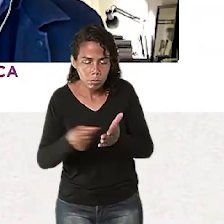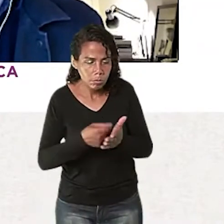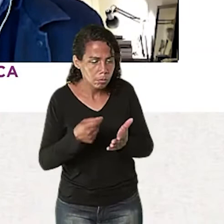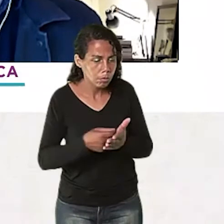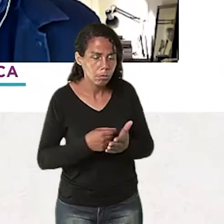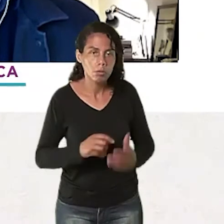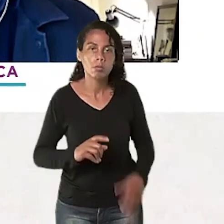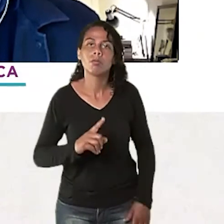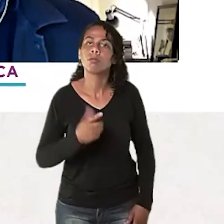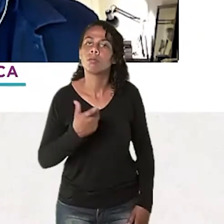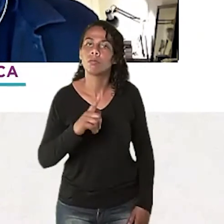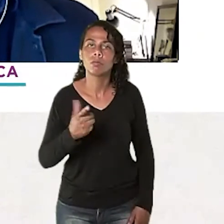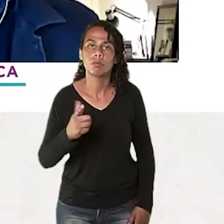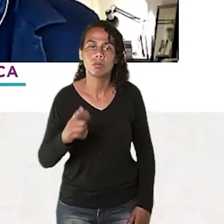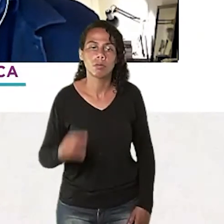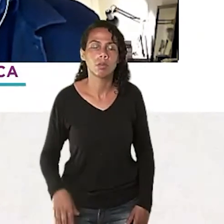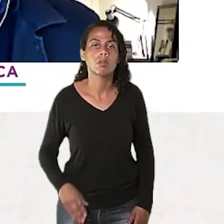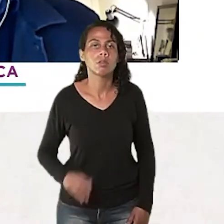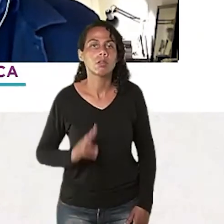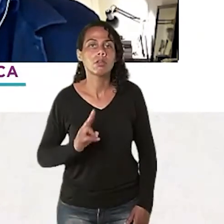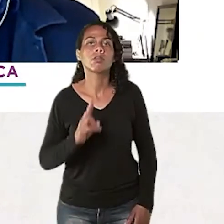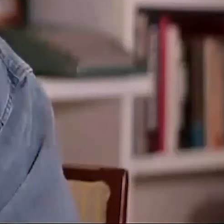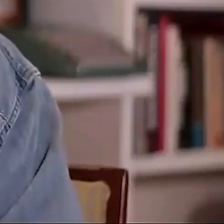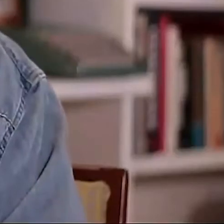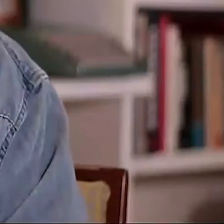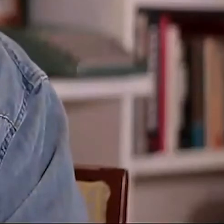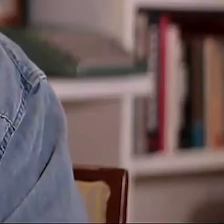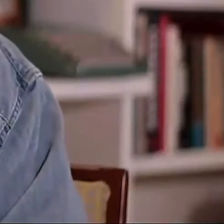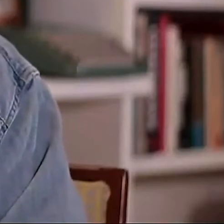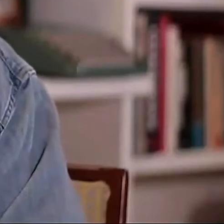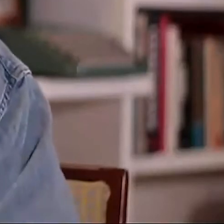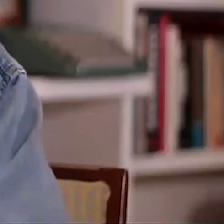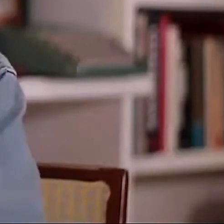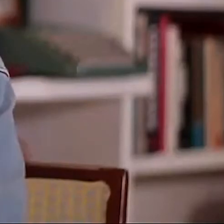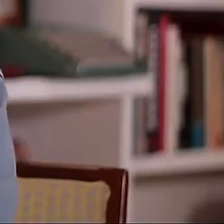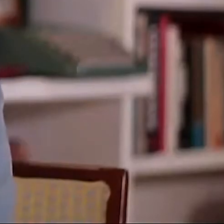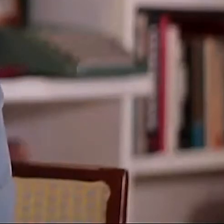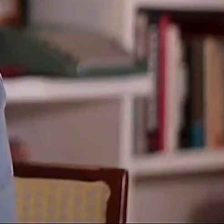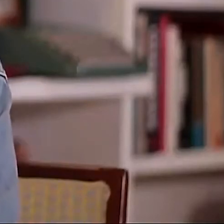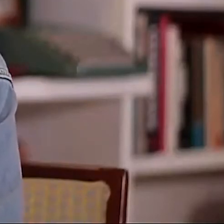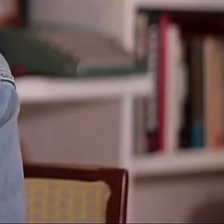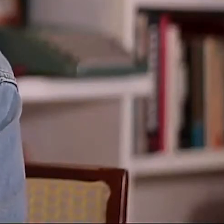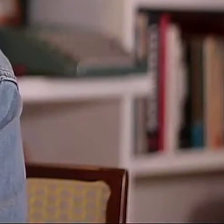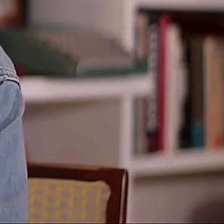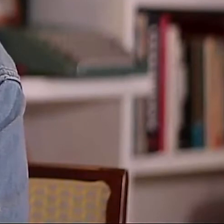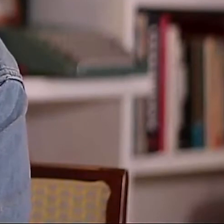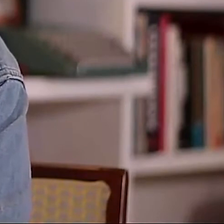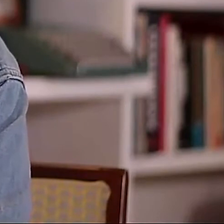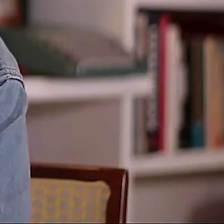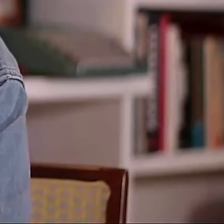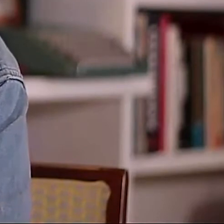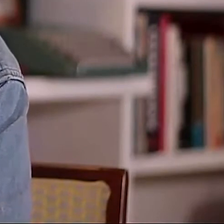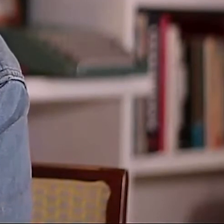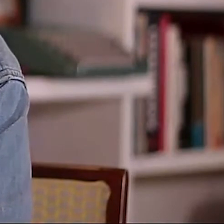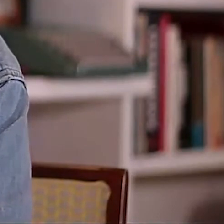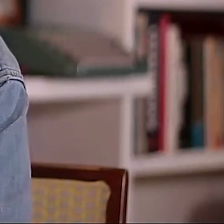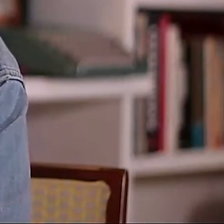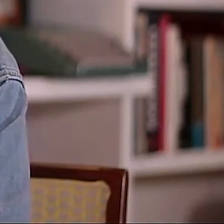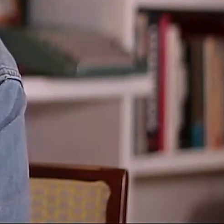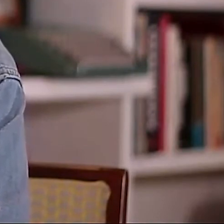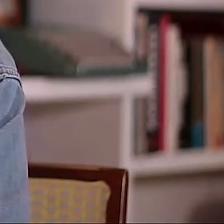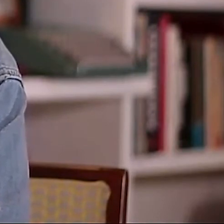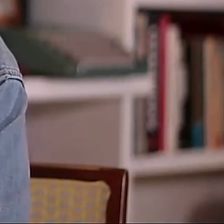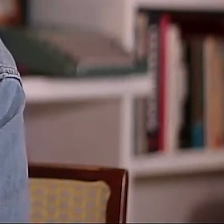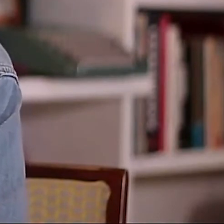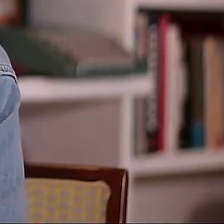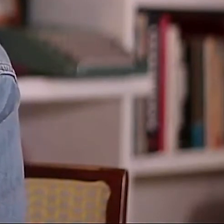dar continuidade. Eu queria que você falasse um pouco do reflexo agora, como eu estava pedindo para você